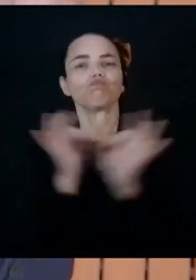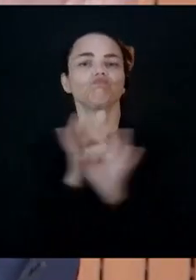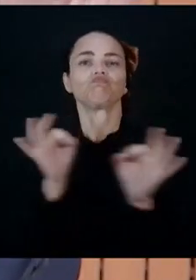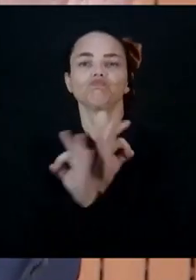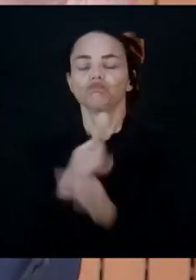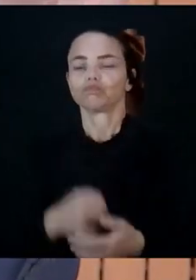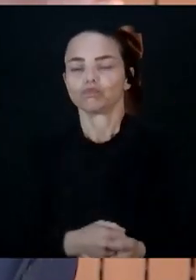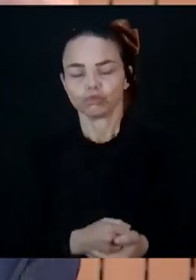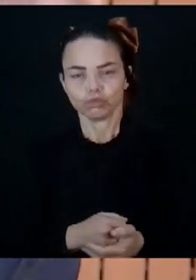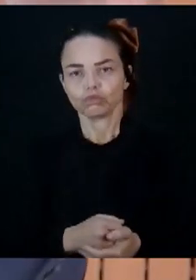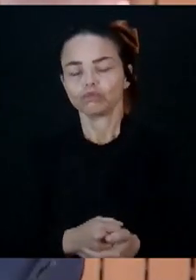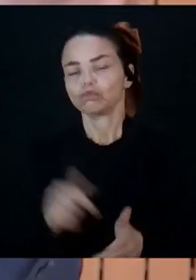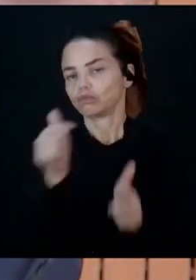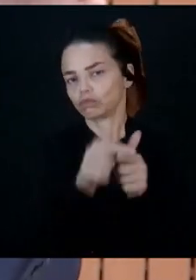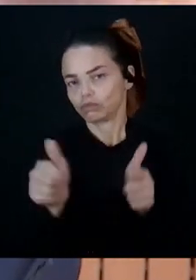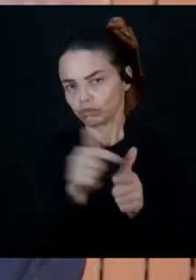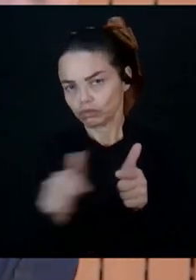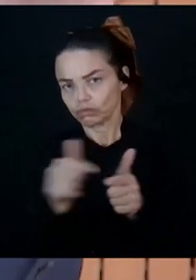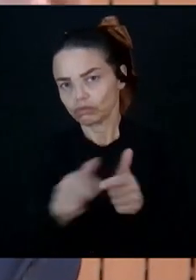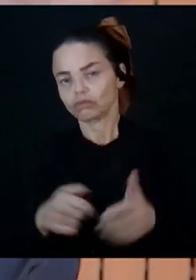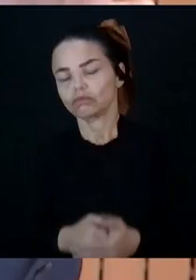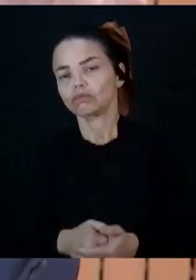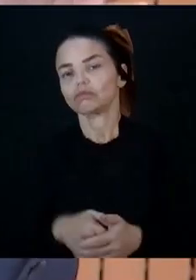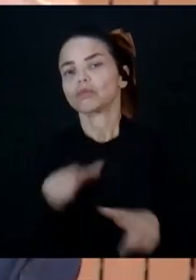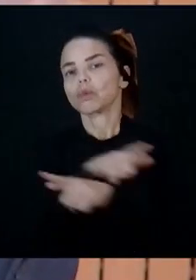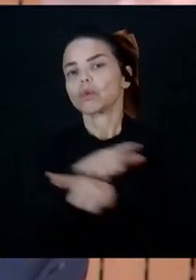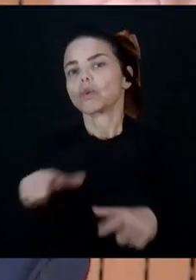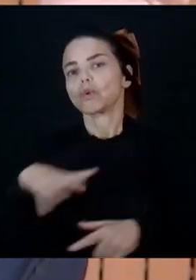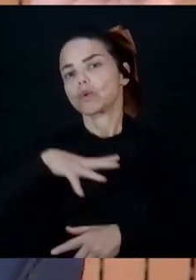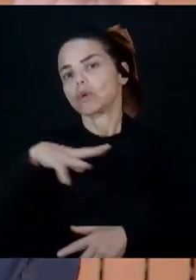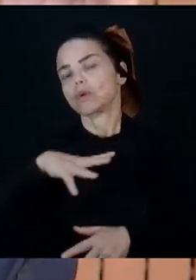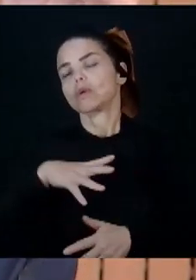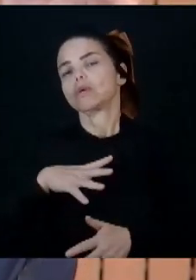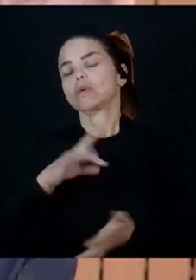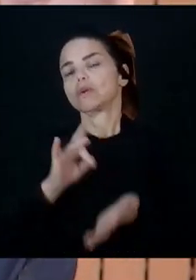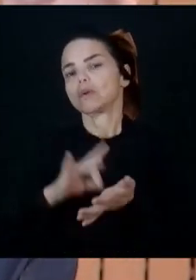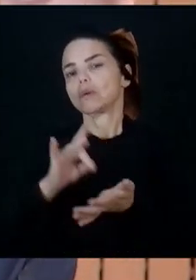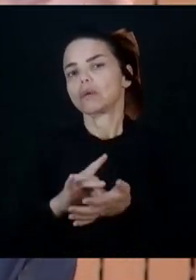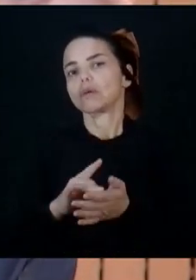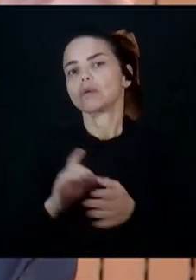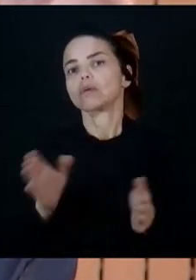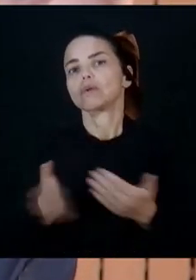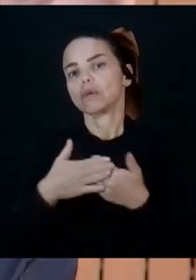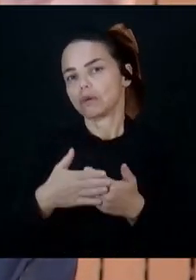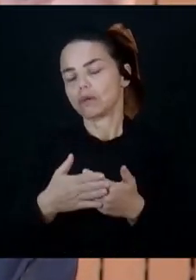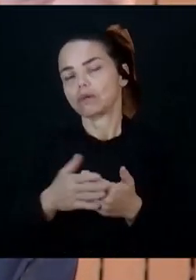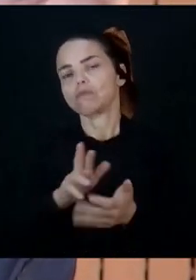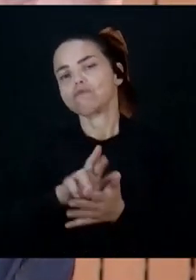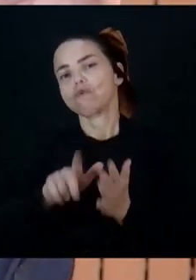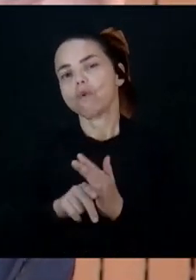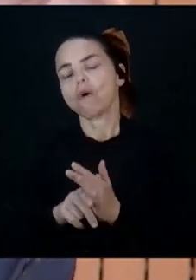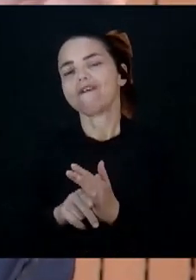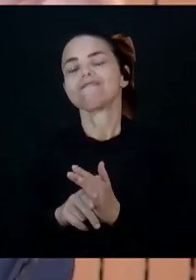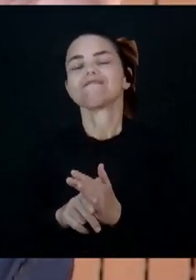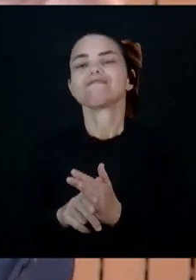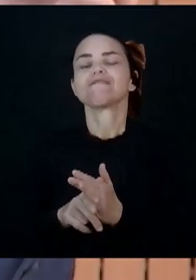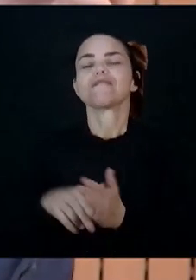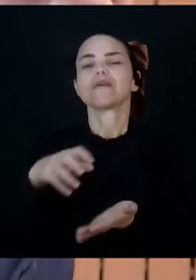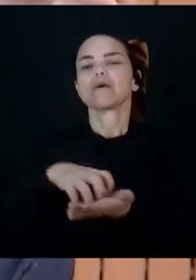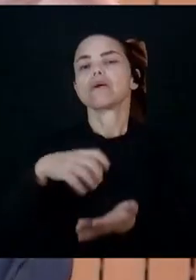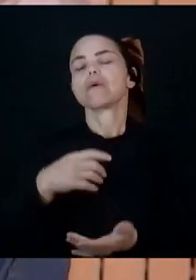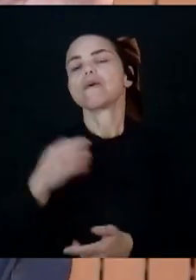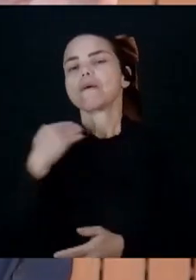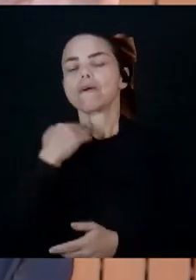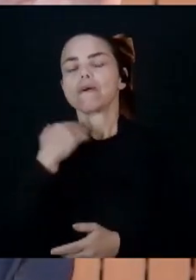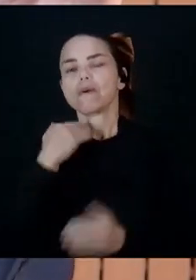dos problemas do esvaziamento do centro é exatamente o fechamento de muitas agências bancárias. De acordo com o vereador,